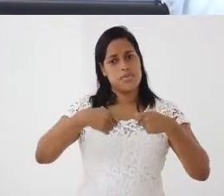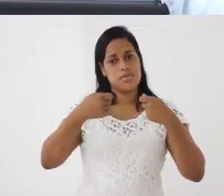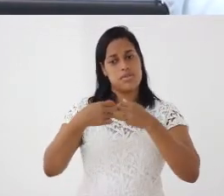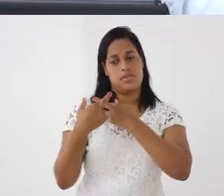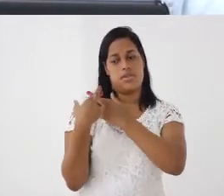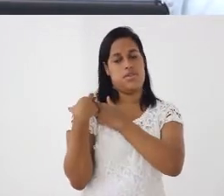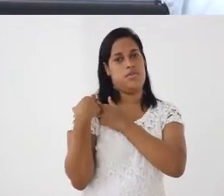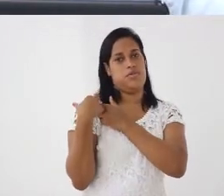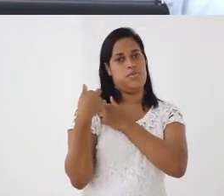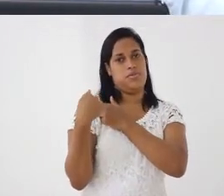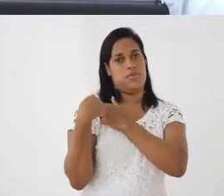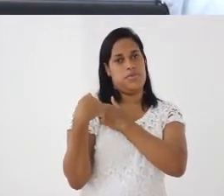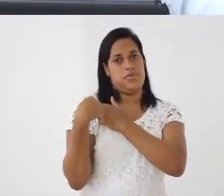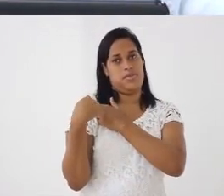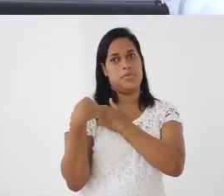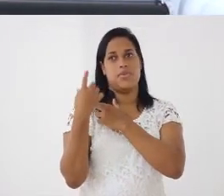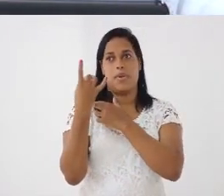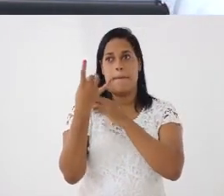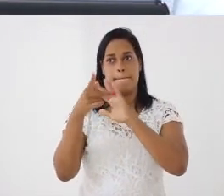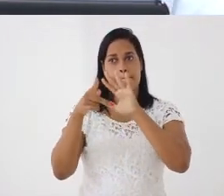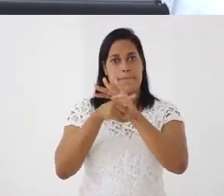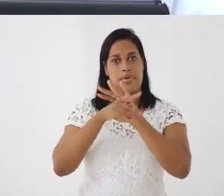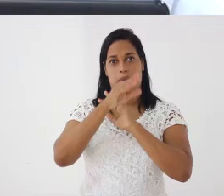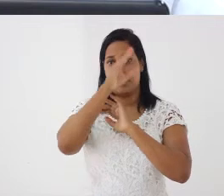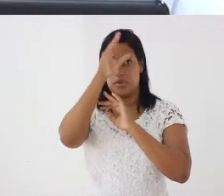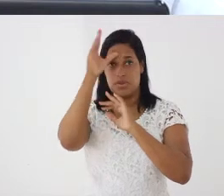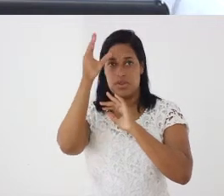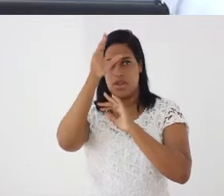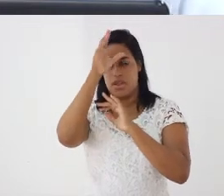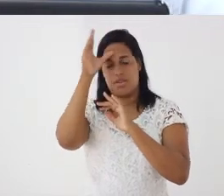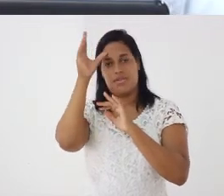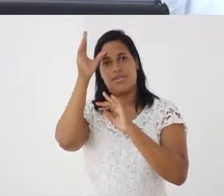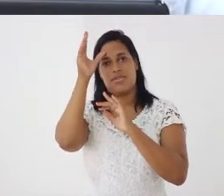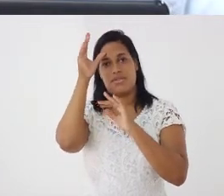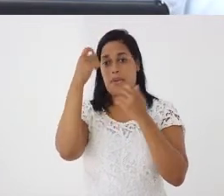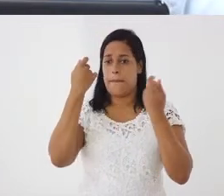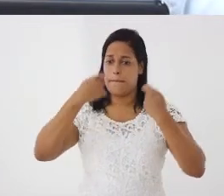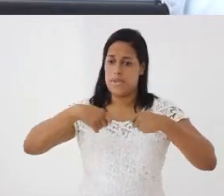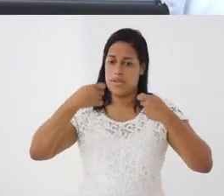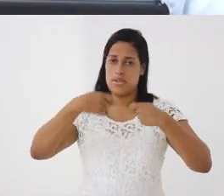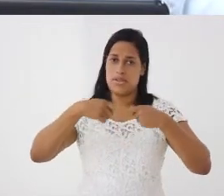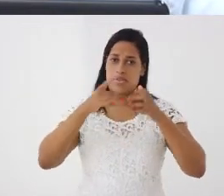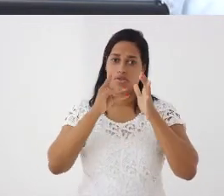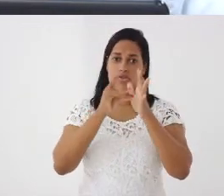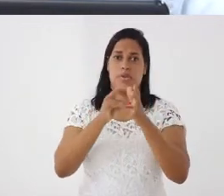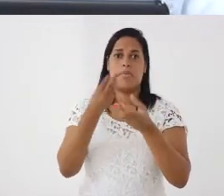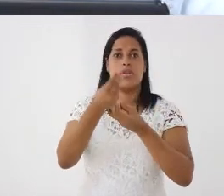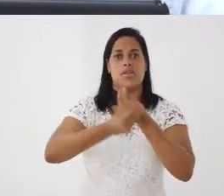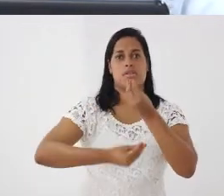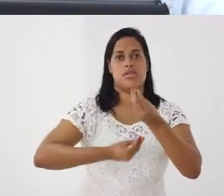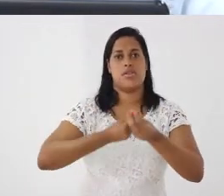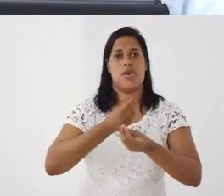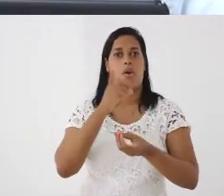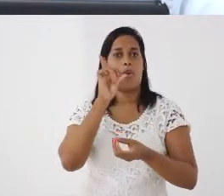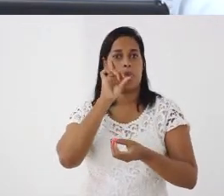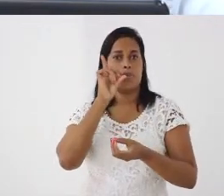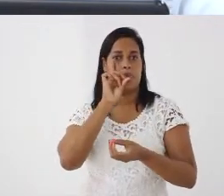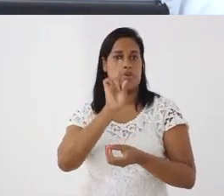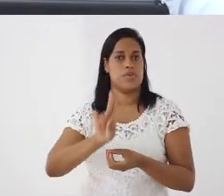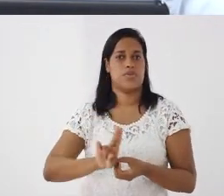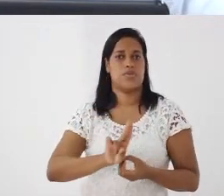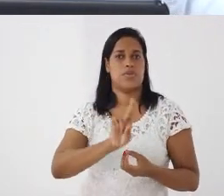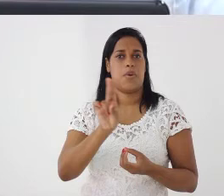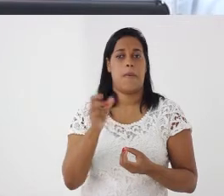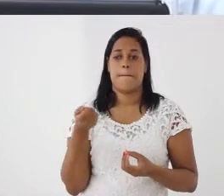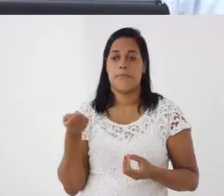se responsabilizar pelos seus clientes e consumidores. Eu preciso estabelecer condições essenciais de utilização